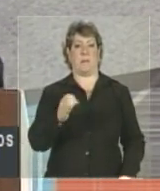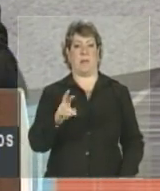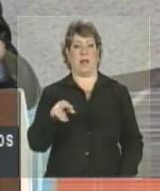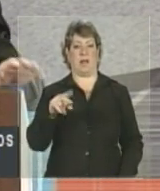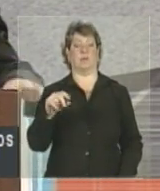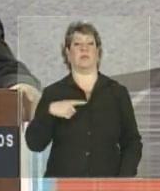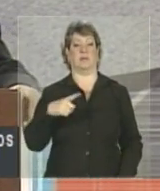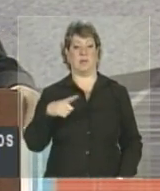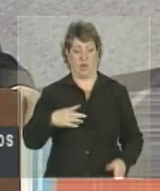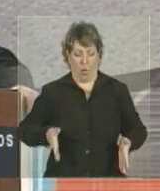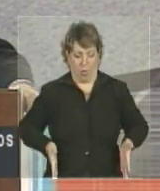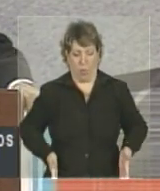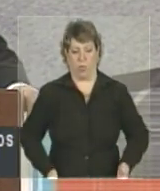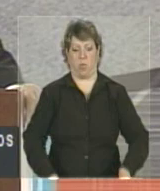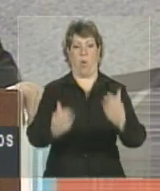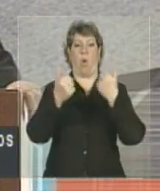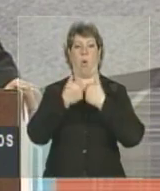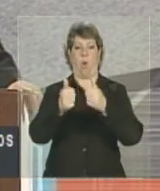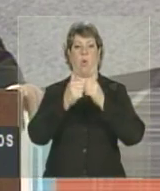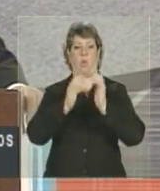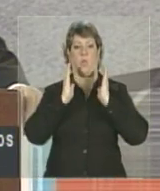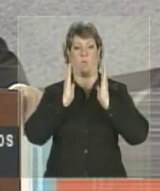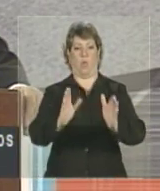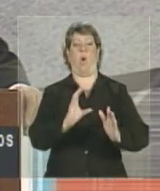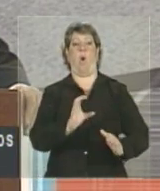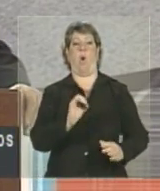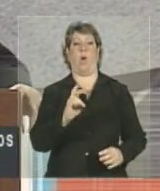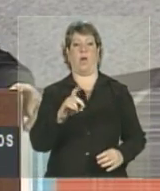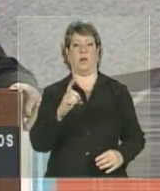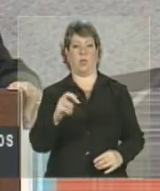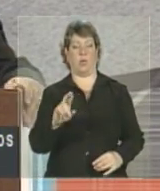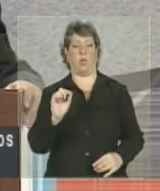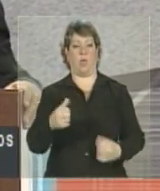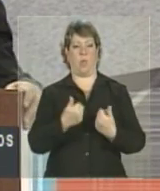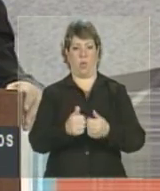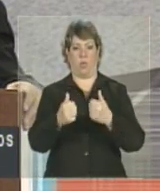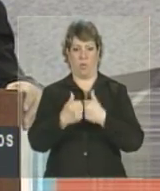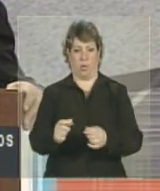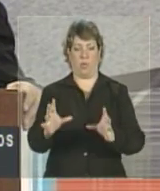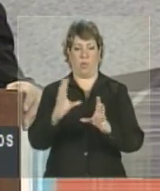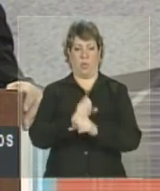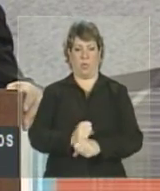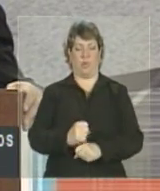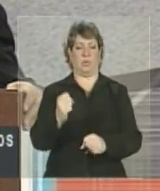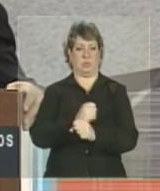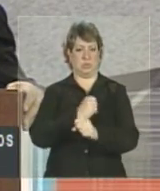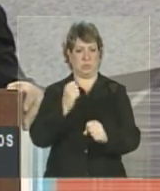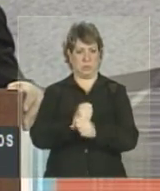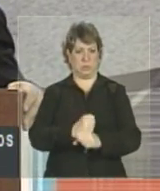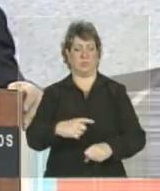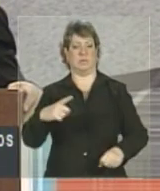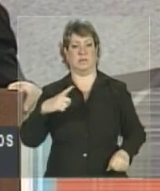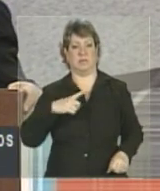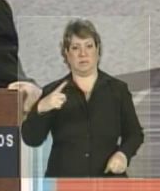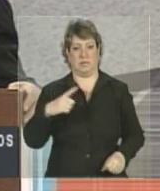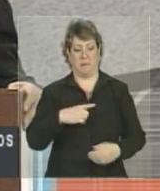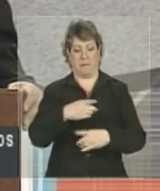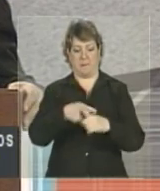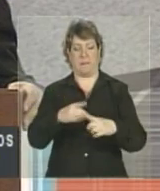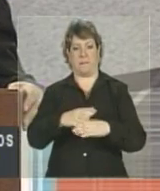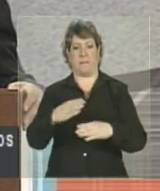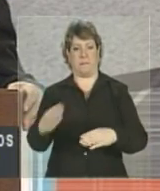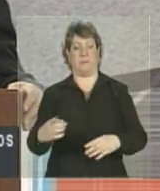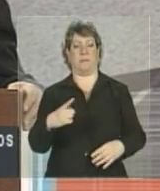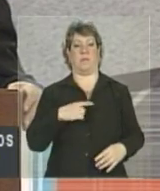corredor de ônibus da ordem de 247 milhões, sendo 82 do OGU e o restante de